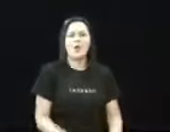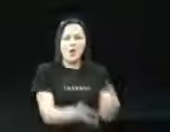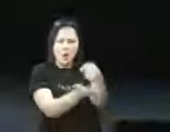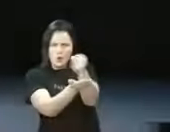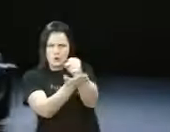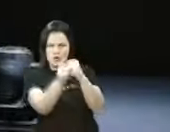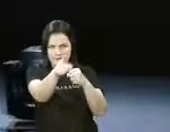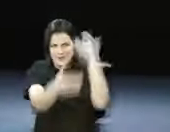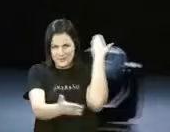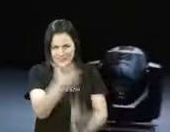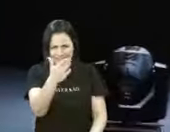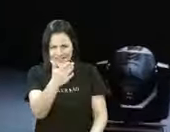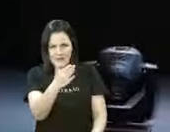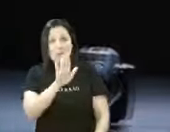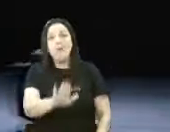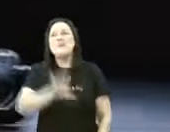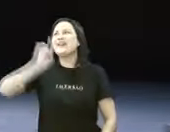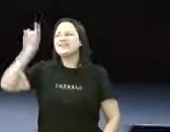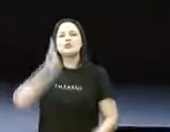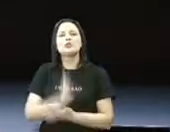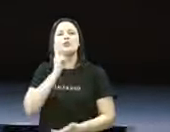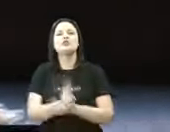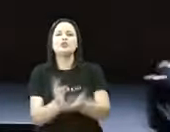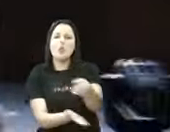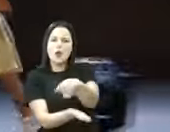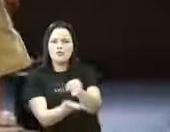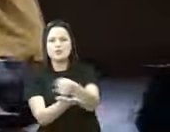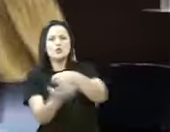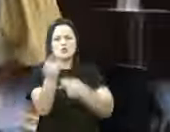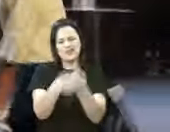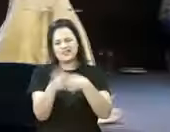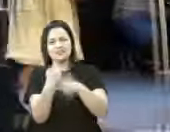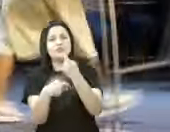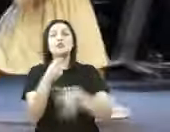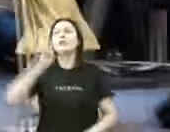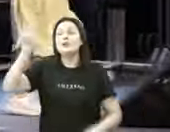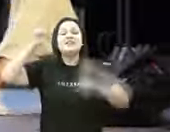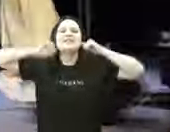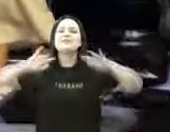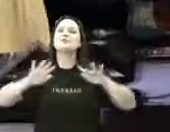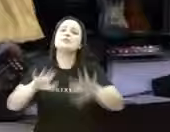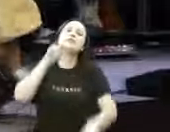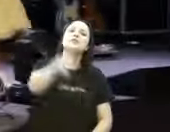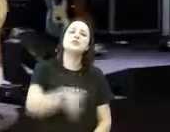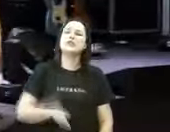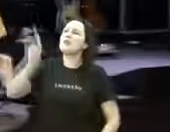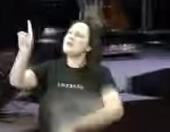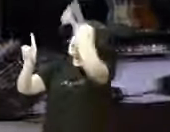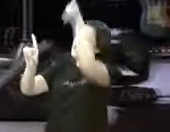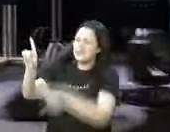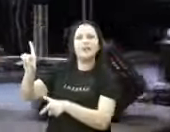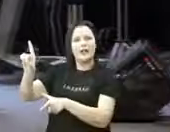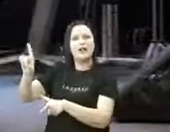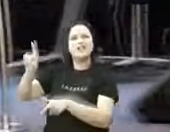Deus. Saiu do teu controle, mas ele continua coordenando tudo. Ele está dizendo: eu sou Deus na terra, eu sou Deus no céu.